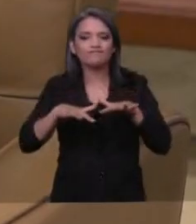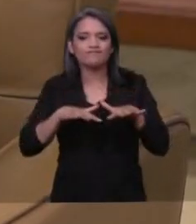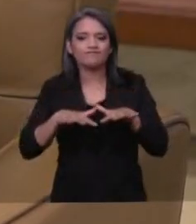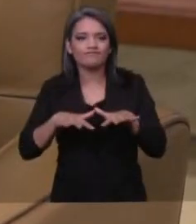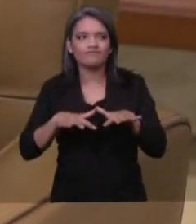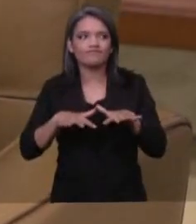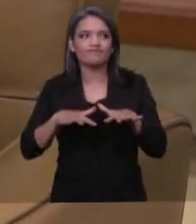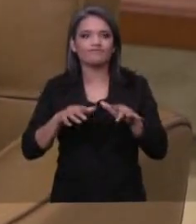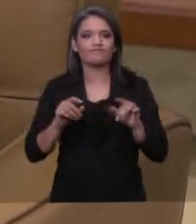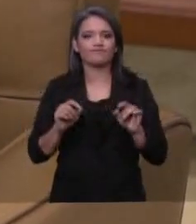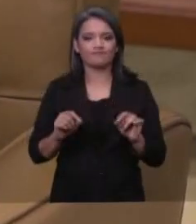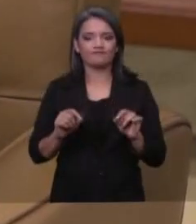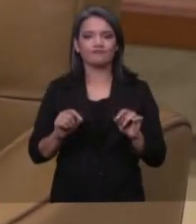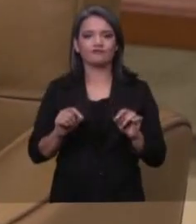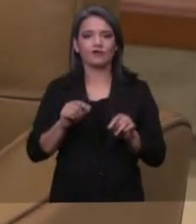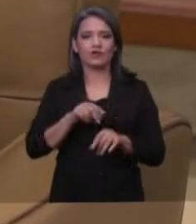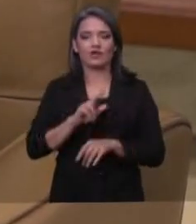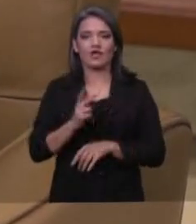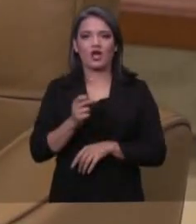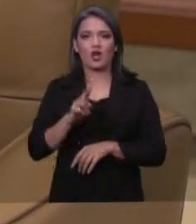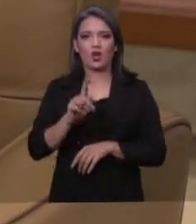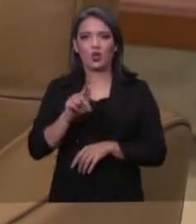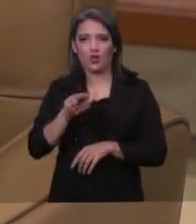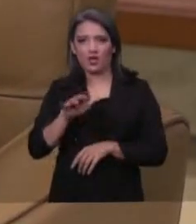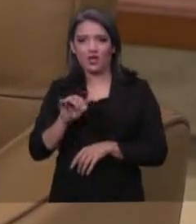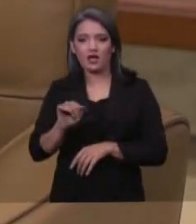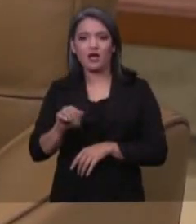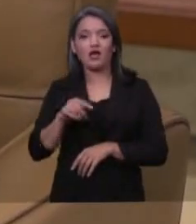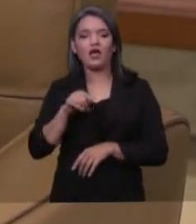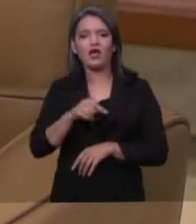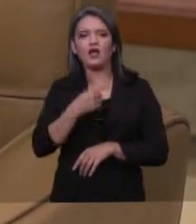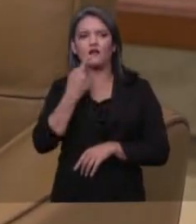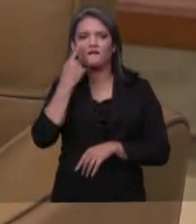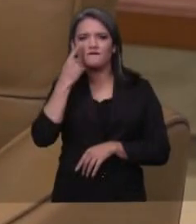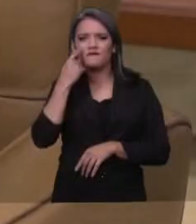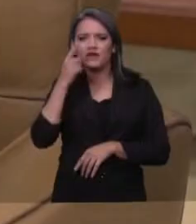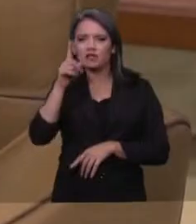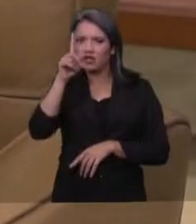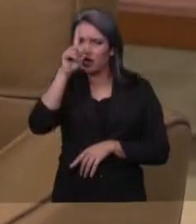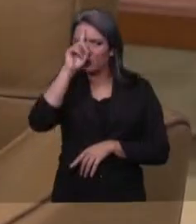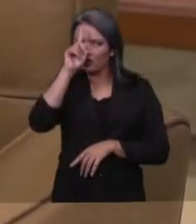Orgão na Hungria, ele percebia que cada dia